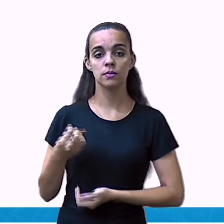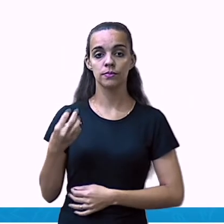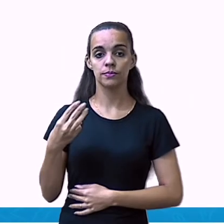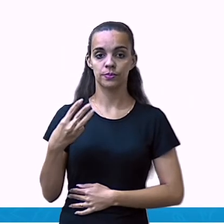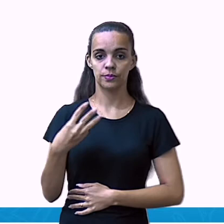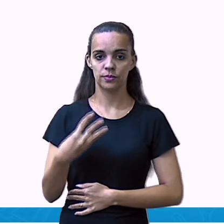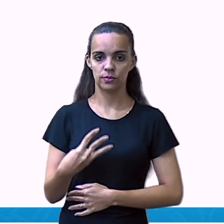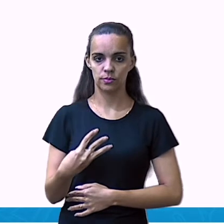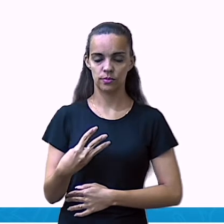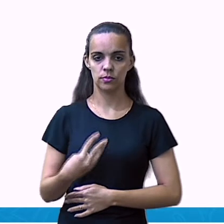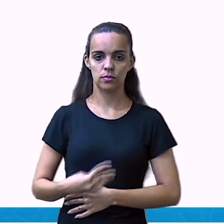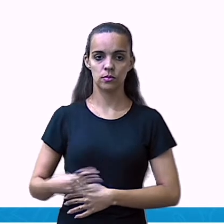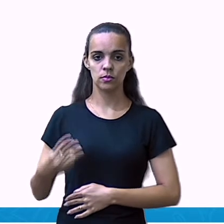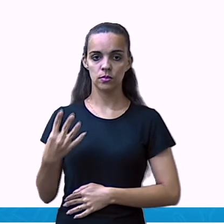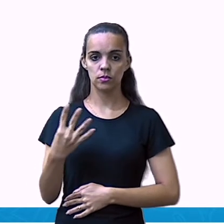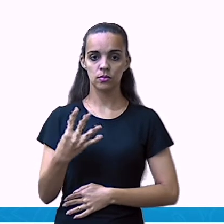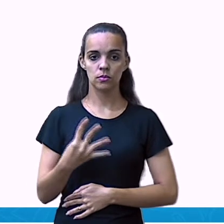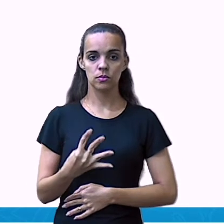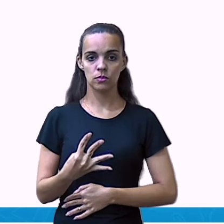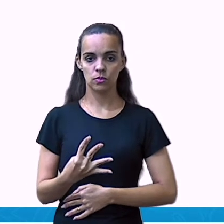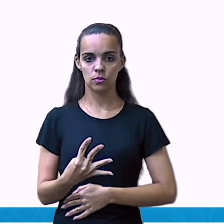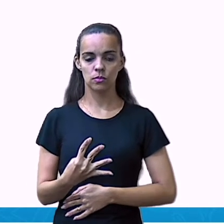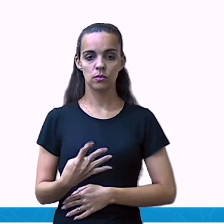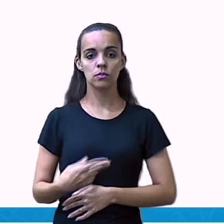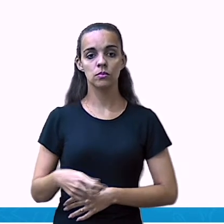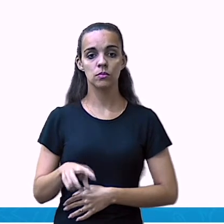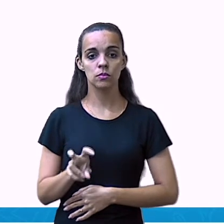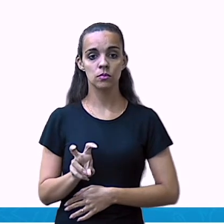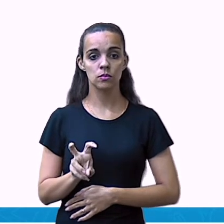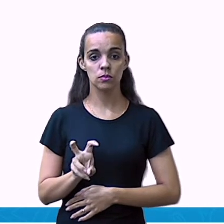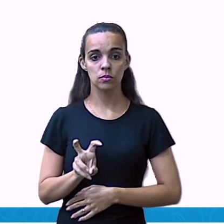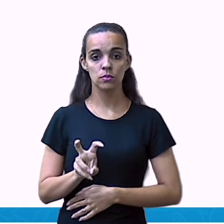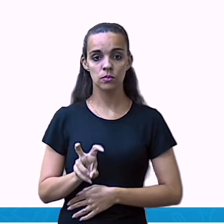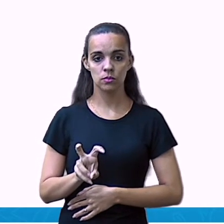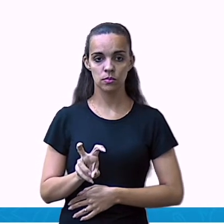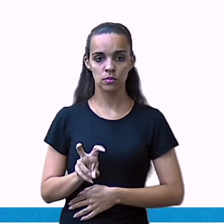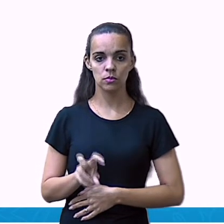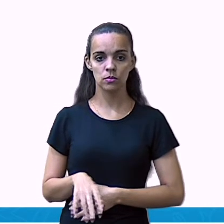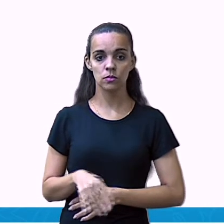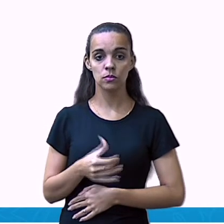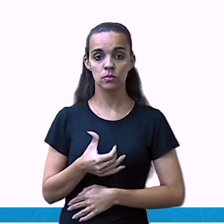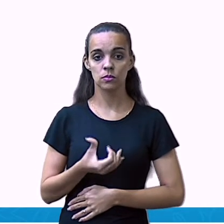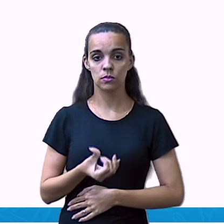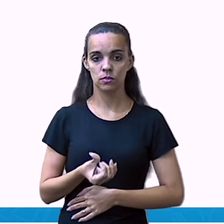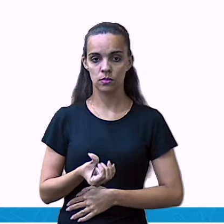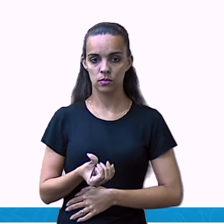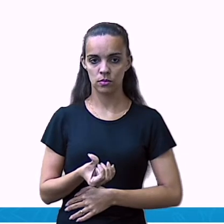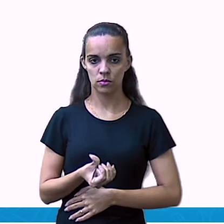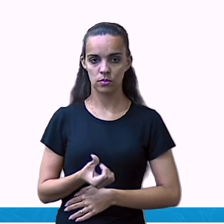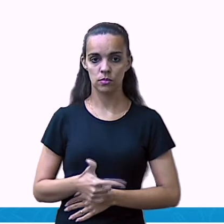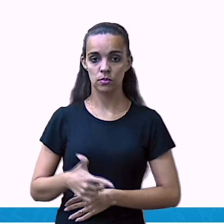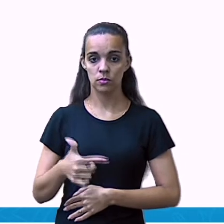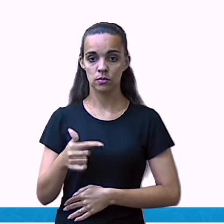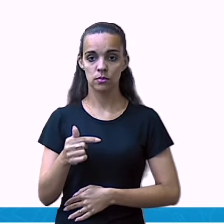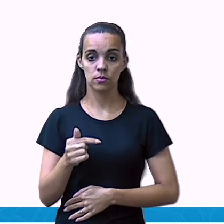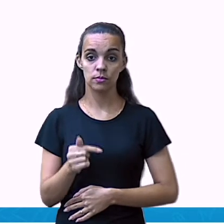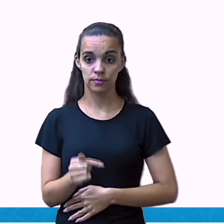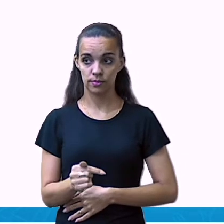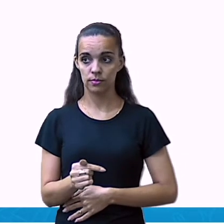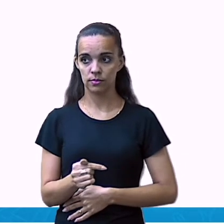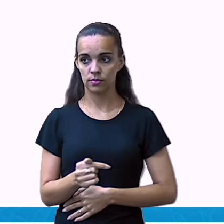2, 3, 4, 5,